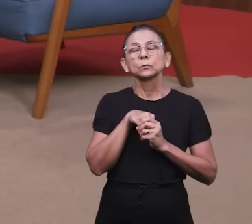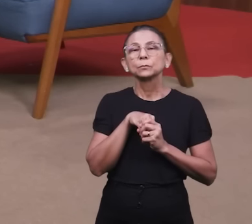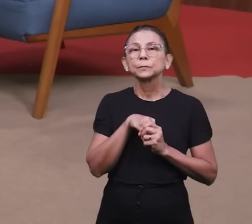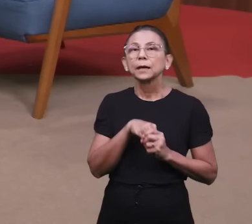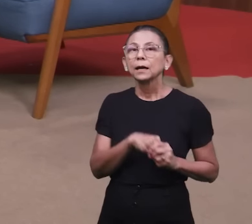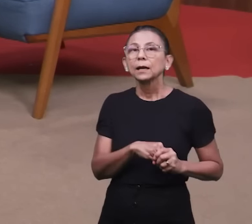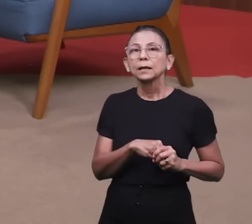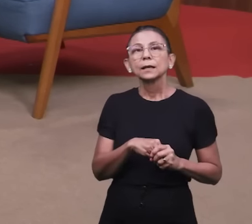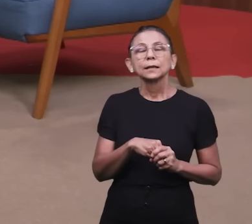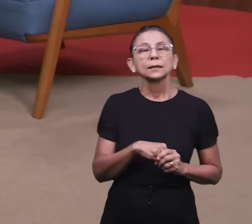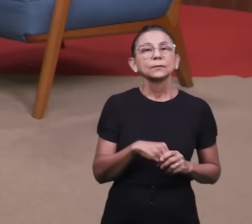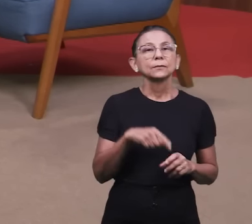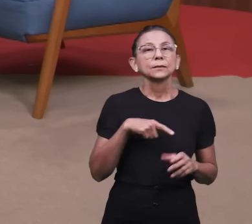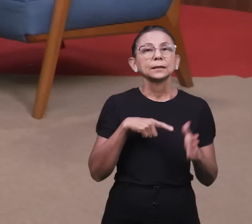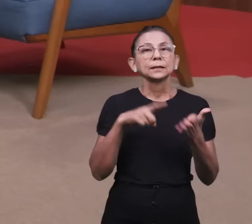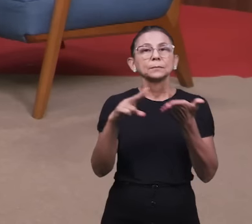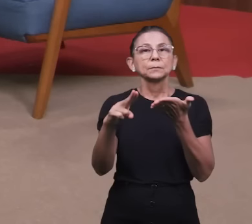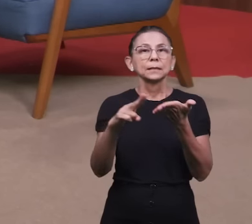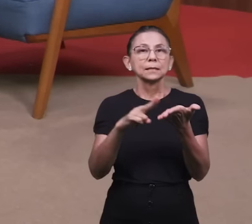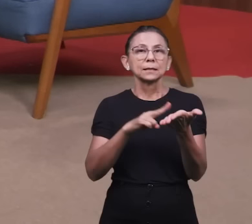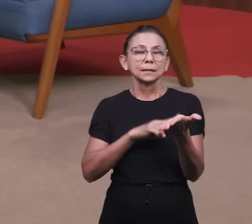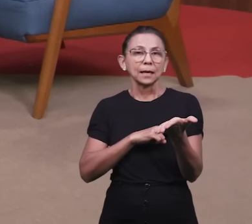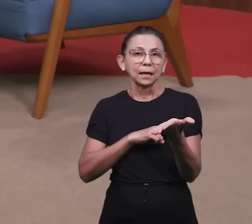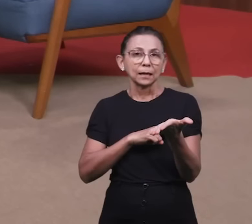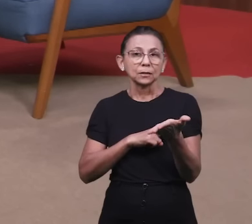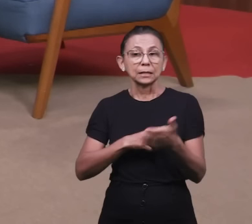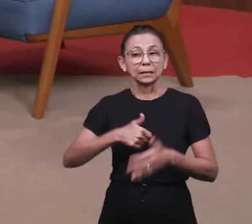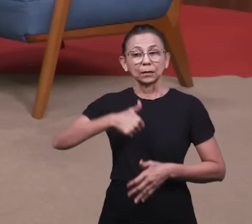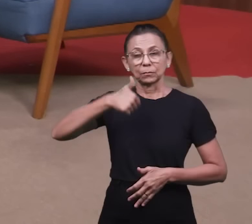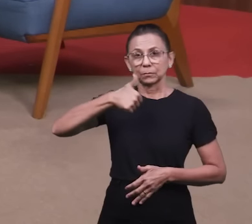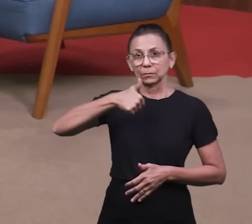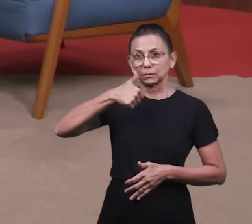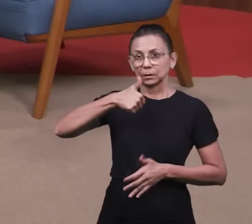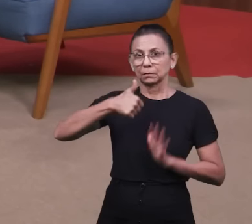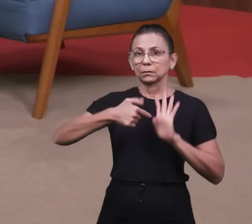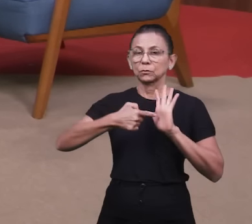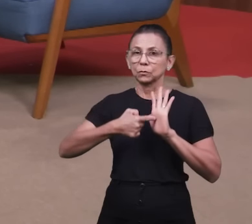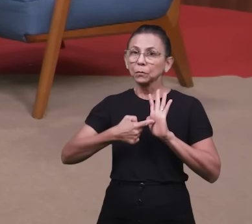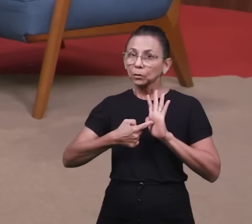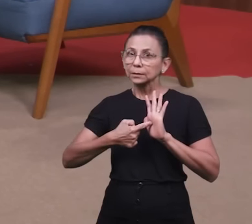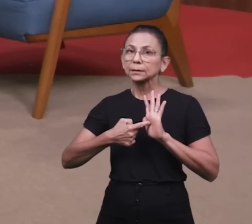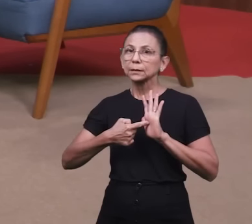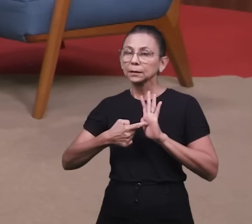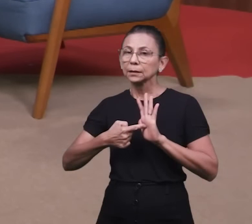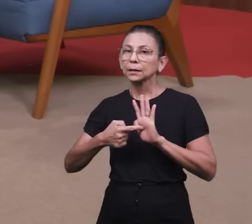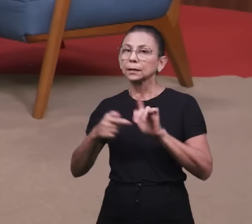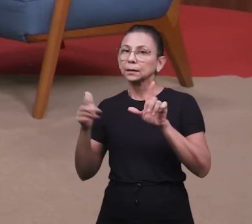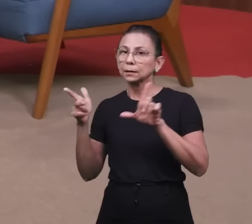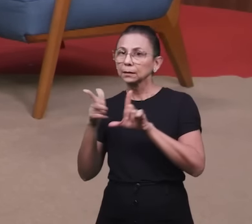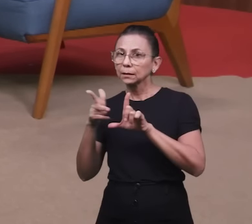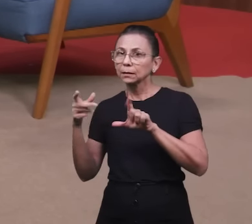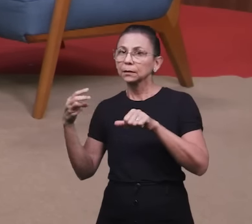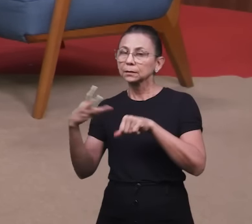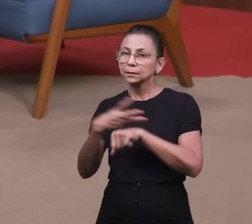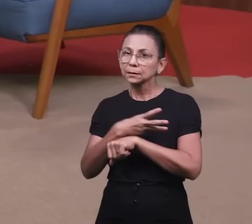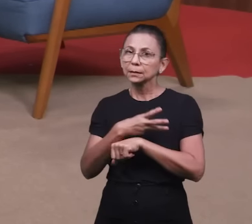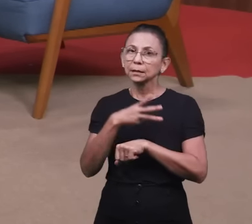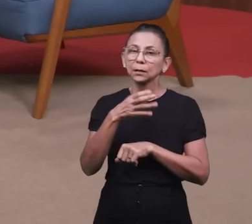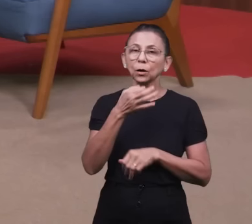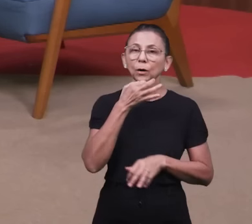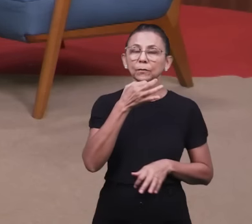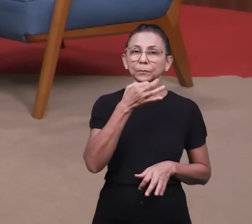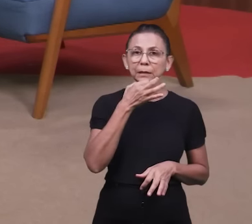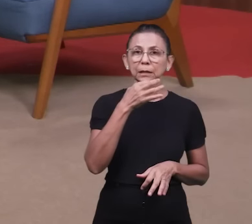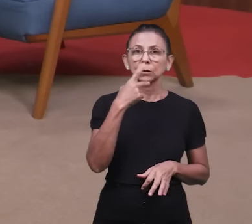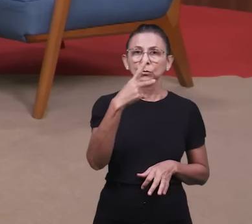uma mensagem esse primeiro agora que a gente mostra no início do programa é para isso você manda uma mensagem dizendo da importância do